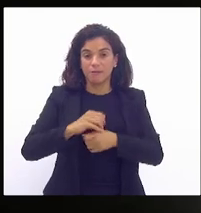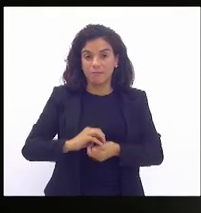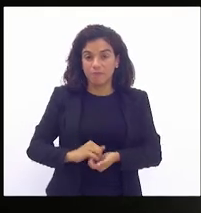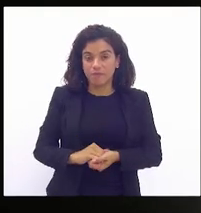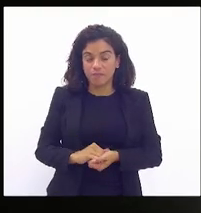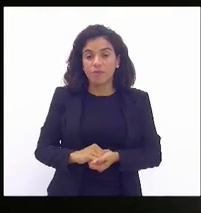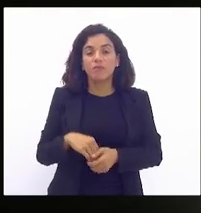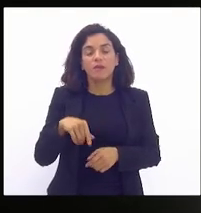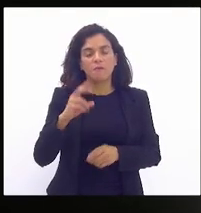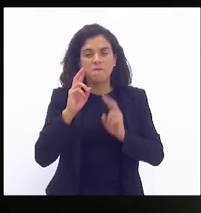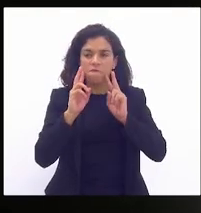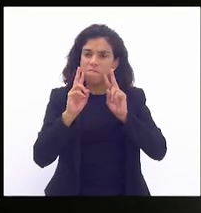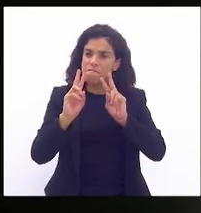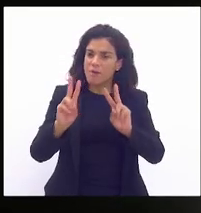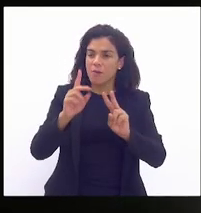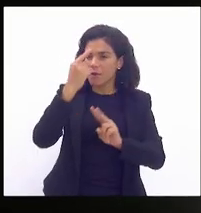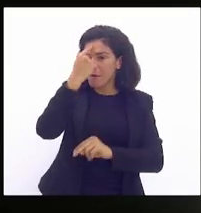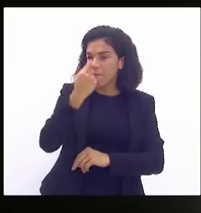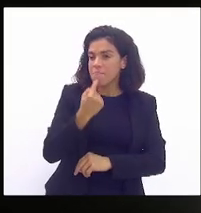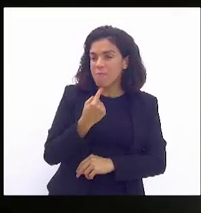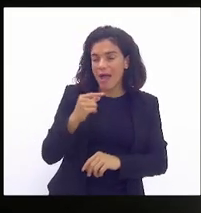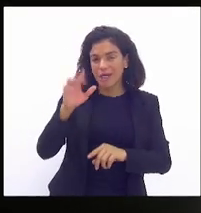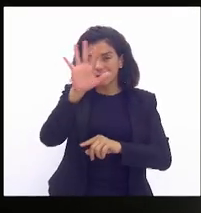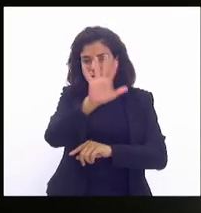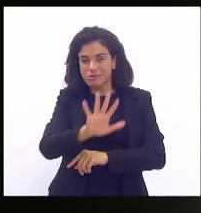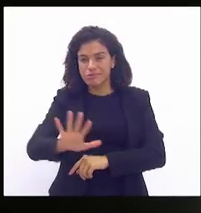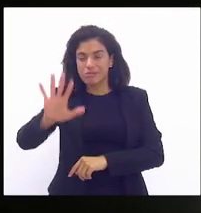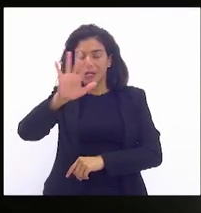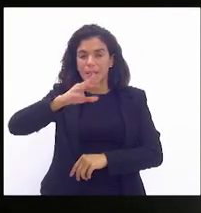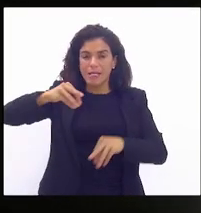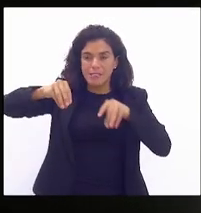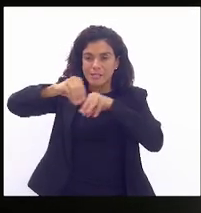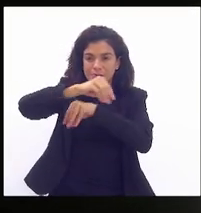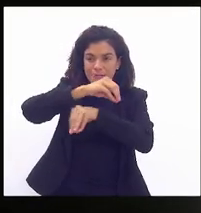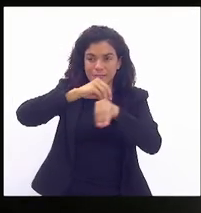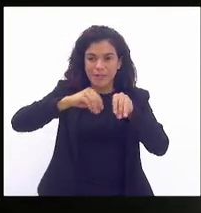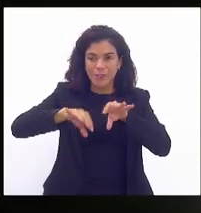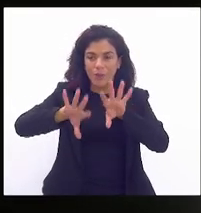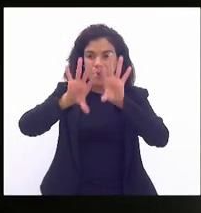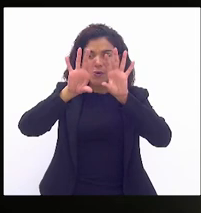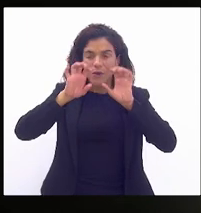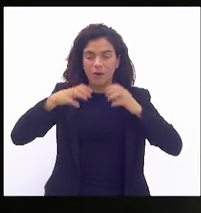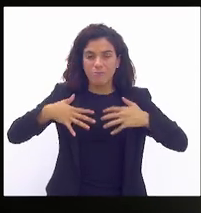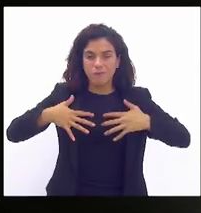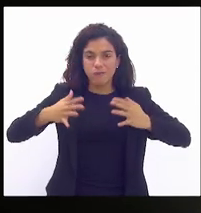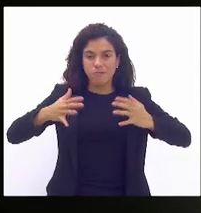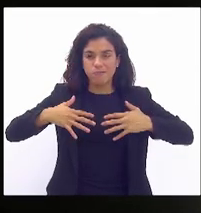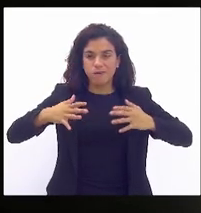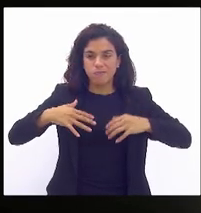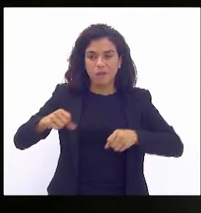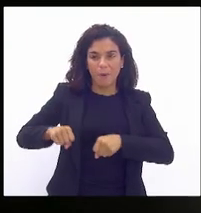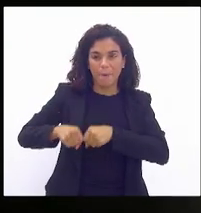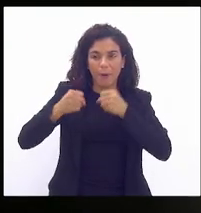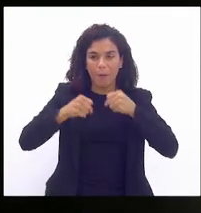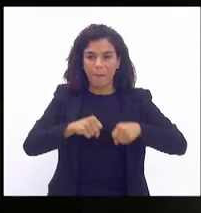a gente vê uma imagem ilustrativa das partículas entrando nos nossos pulmões e causando dano. Pode passar, por favor.